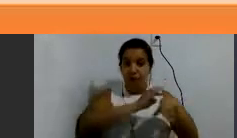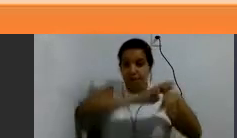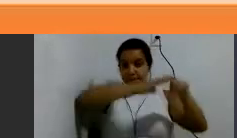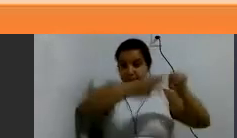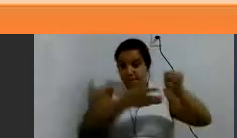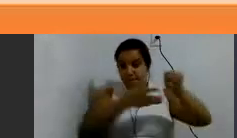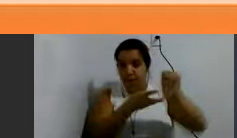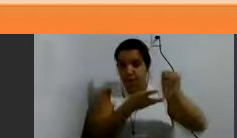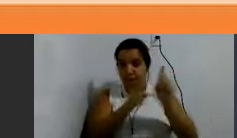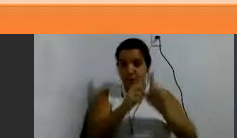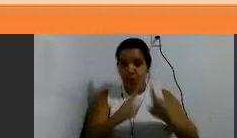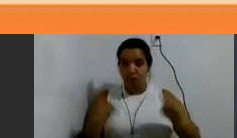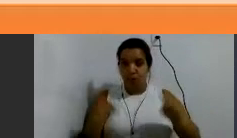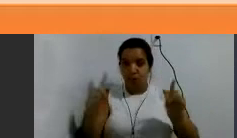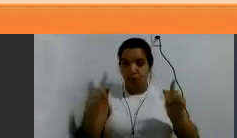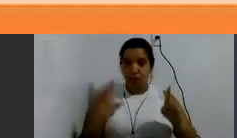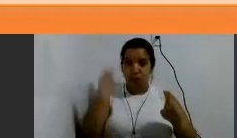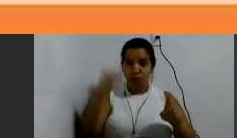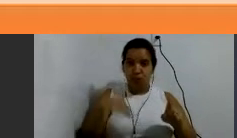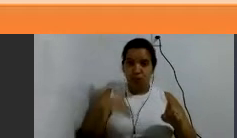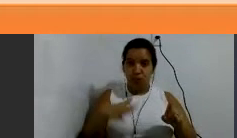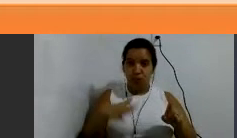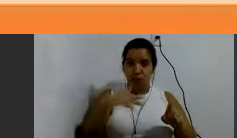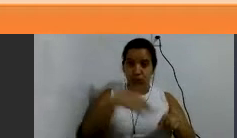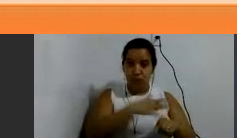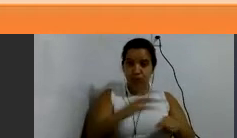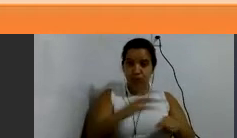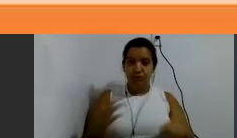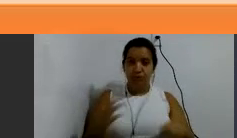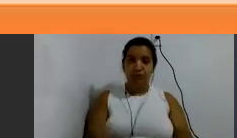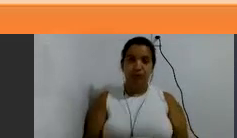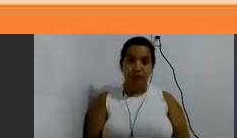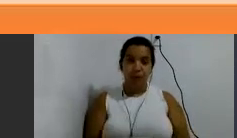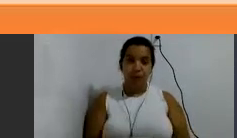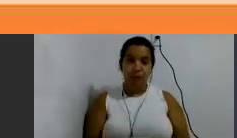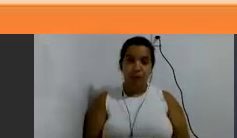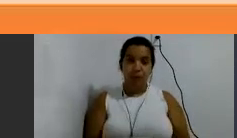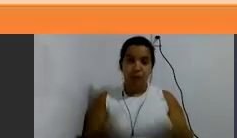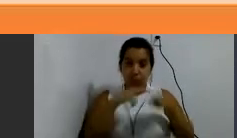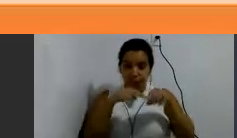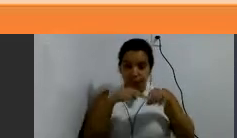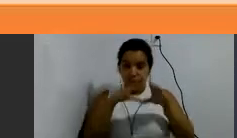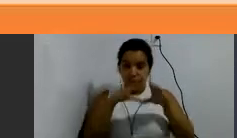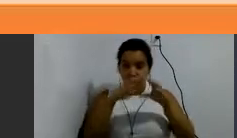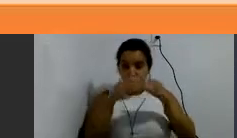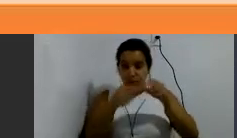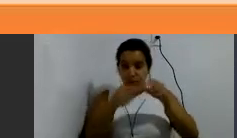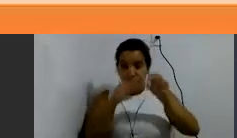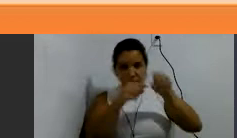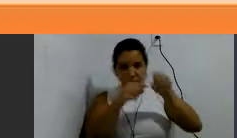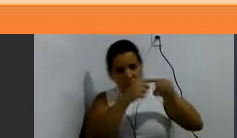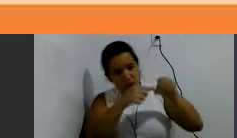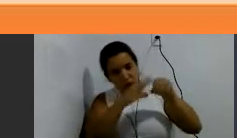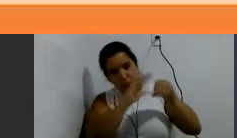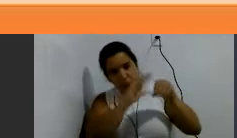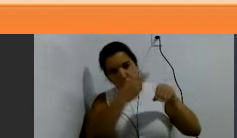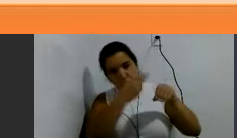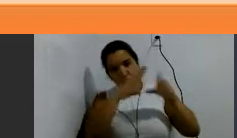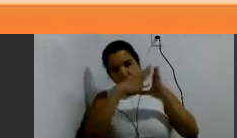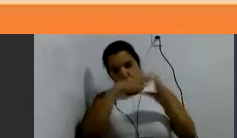membrana ondulante lateralmente disposta e o núcleo arredondado oval.